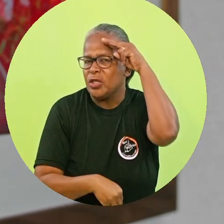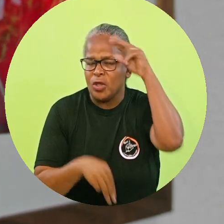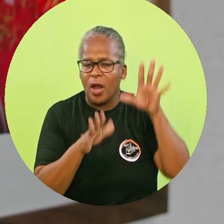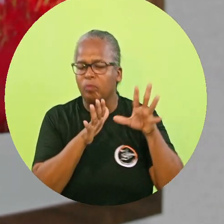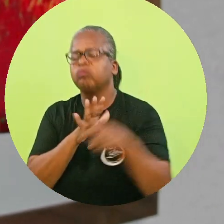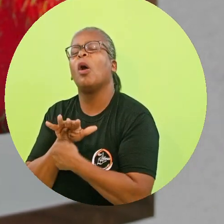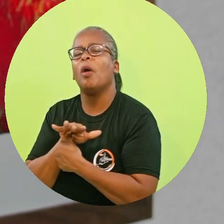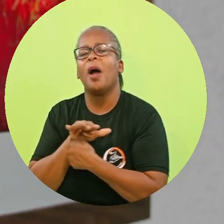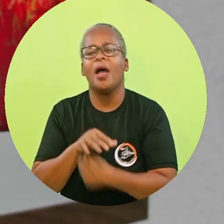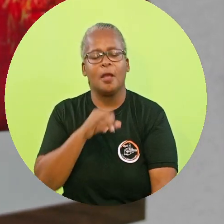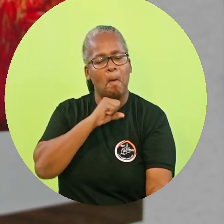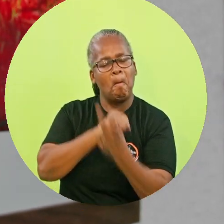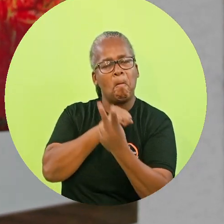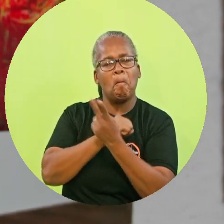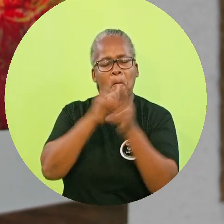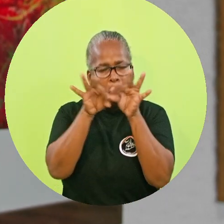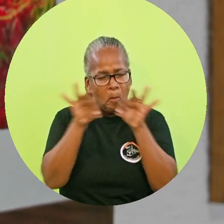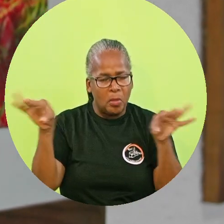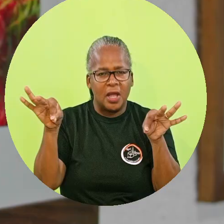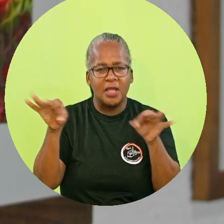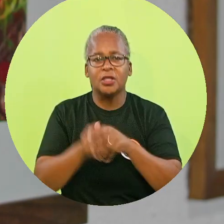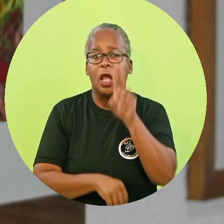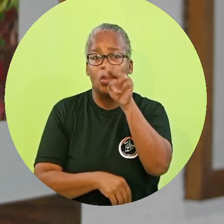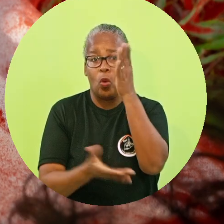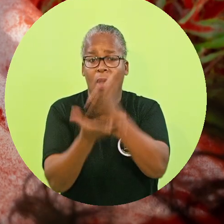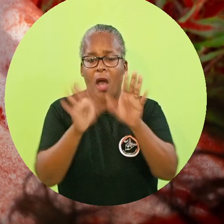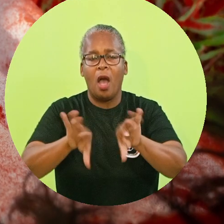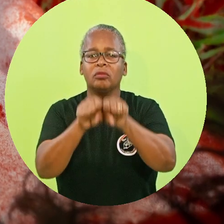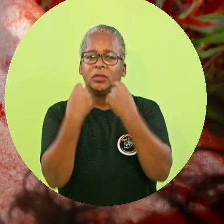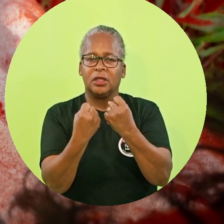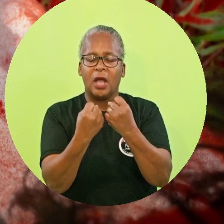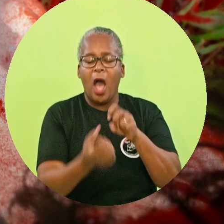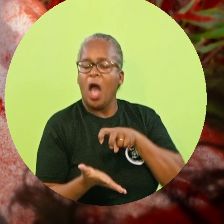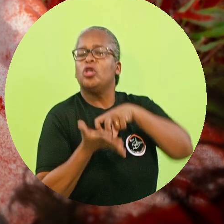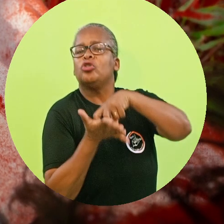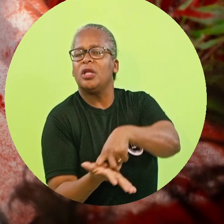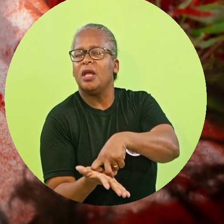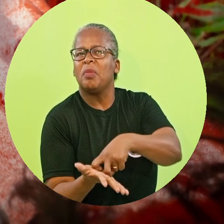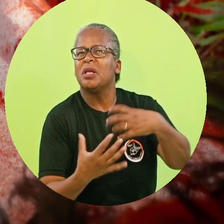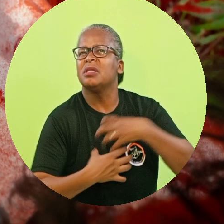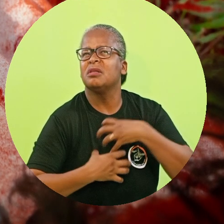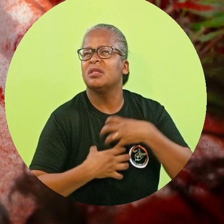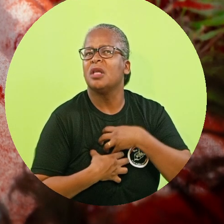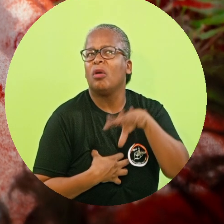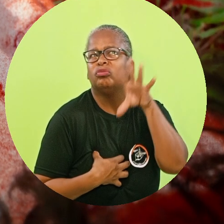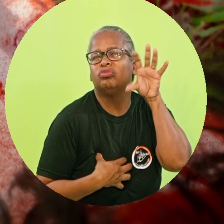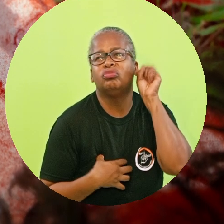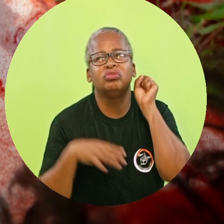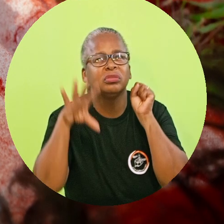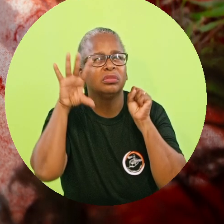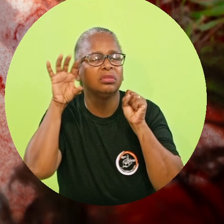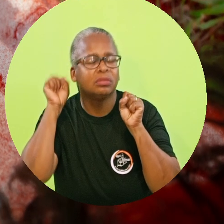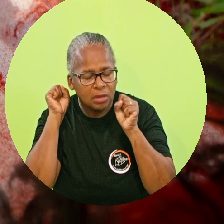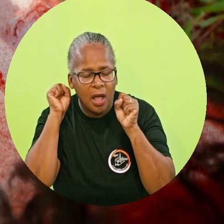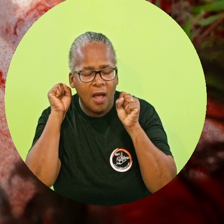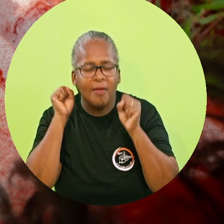como cordão que protege e que nunca se rompe. Ajoelha-se para escutar a terra ditar, em pigmento, as